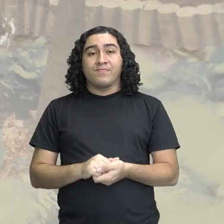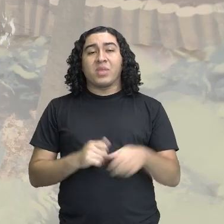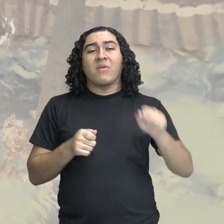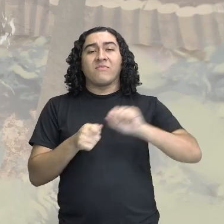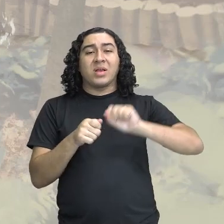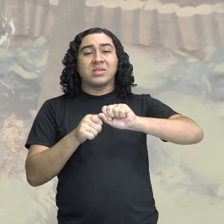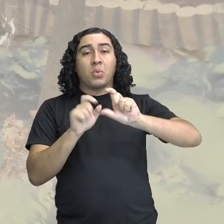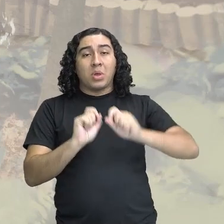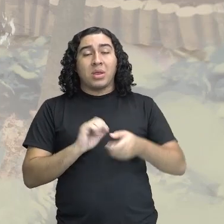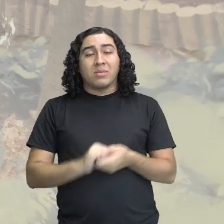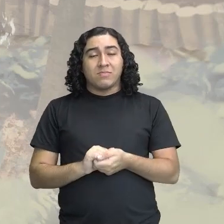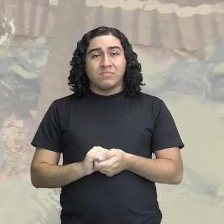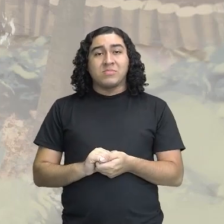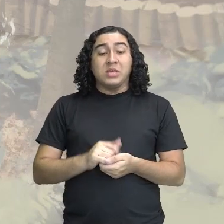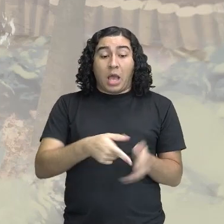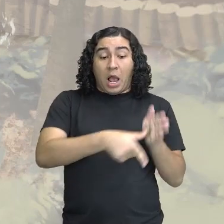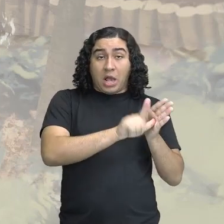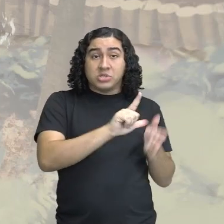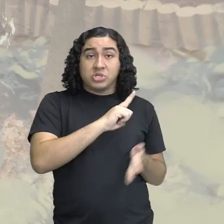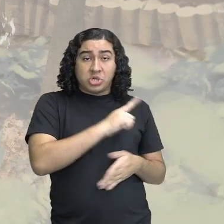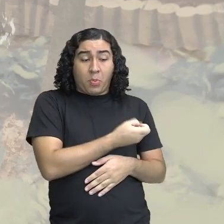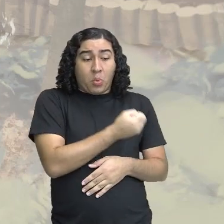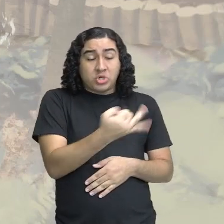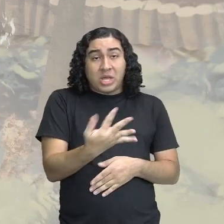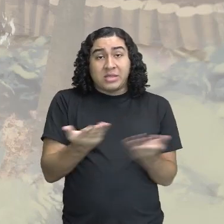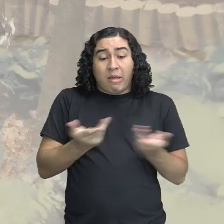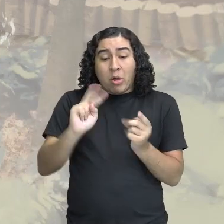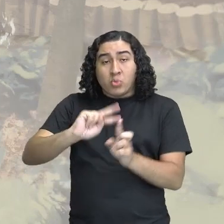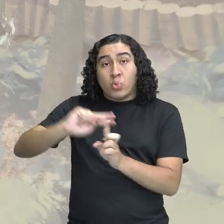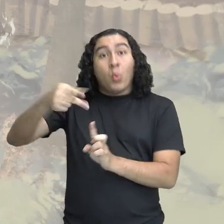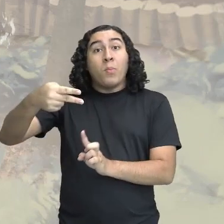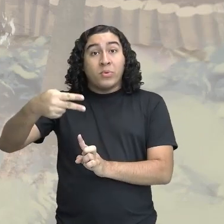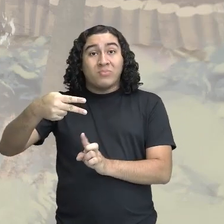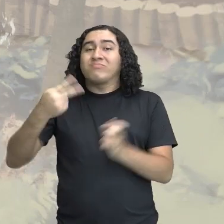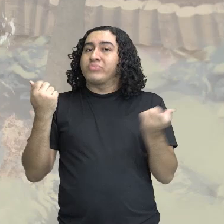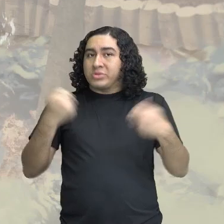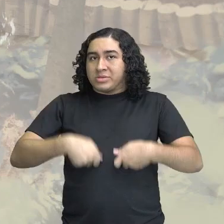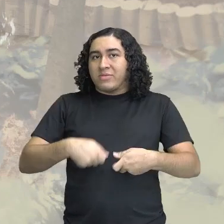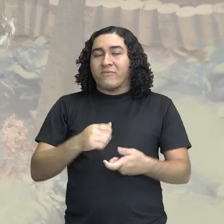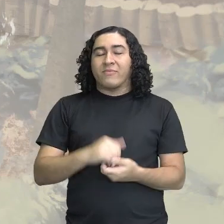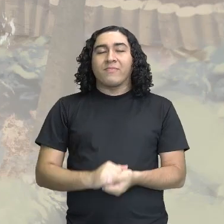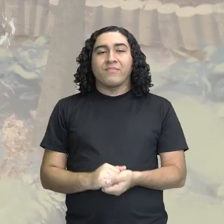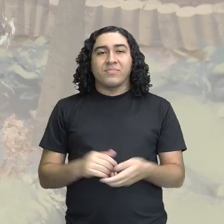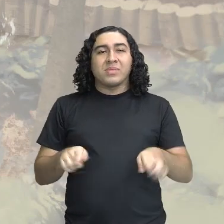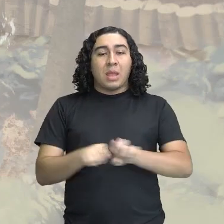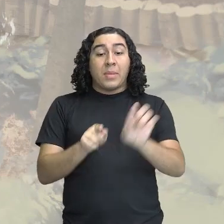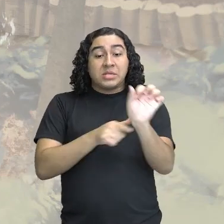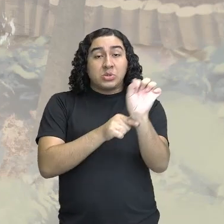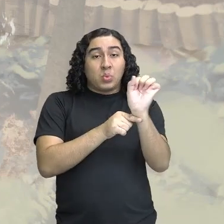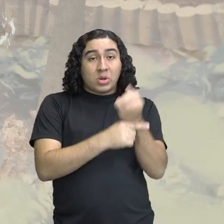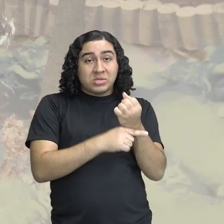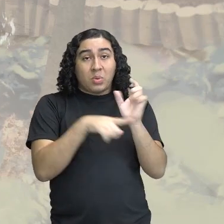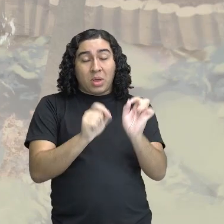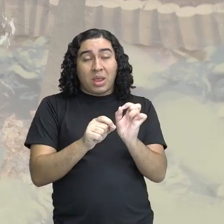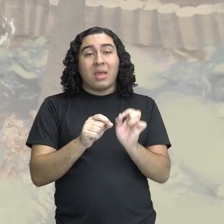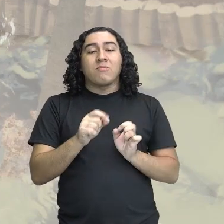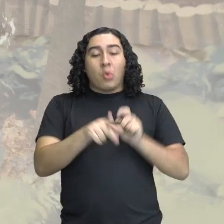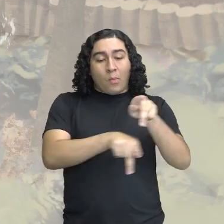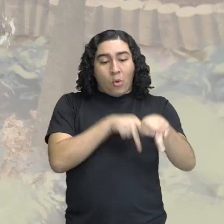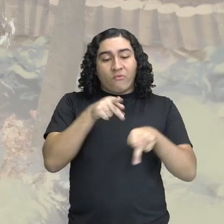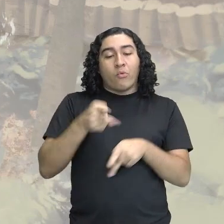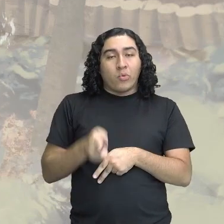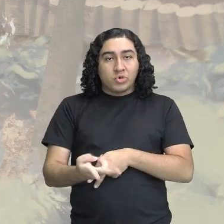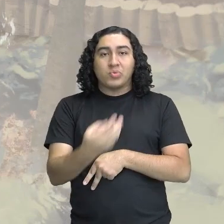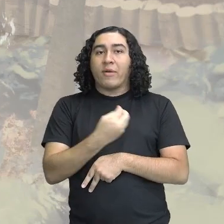produzir o dobro do que era produzido em terra firme e vão garantir a subsistência